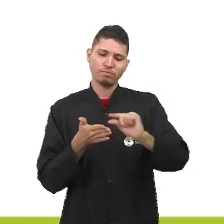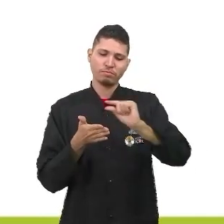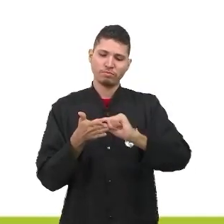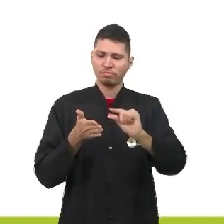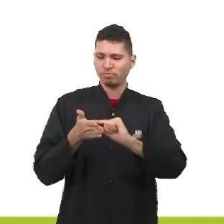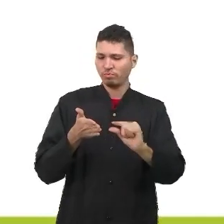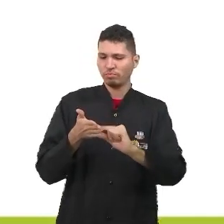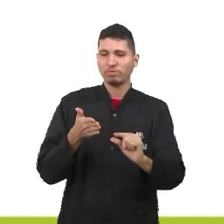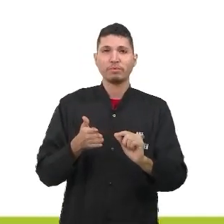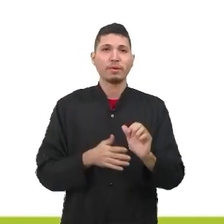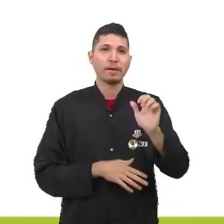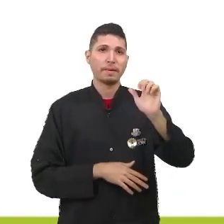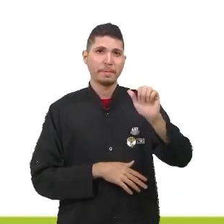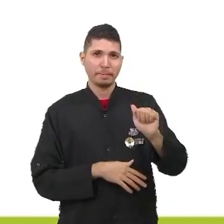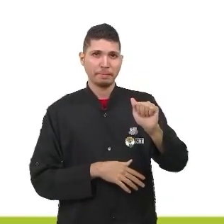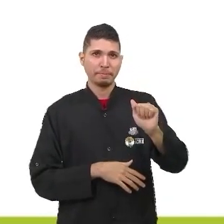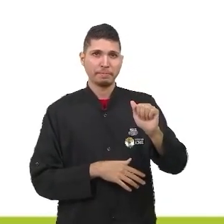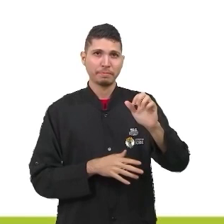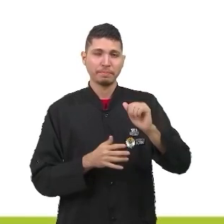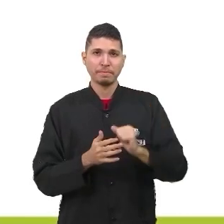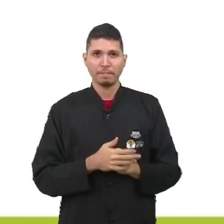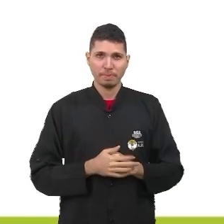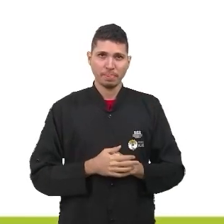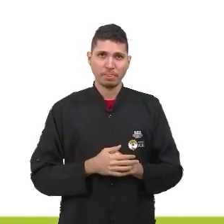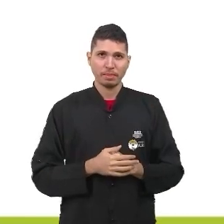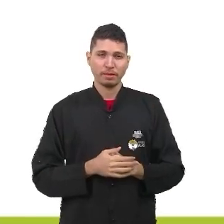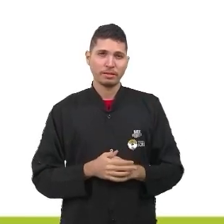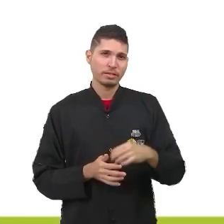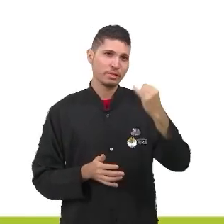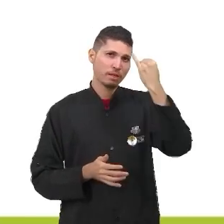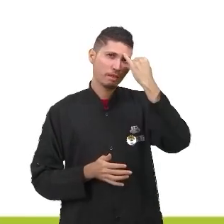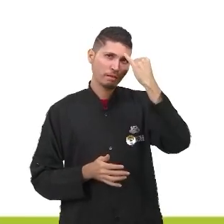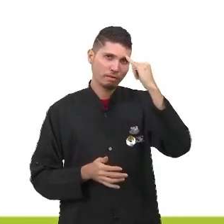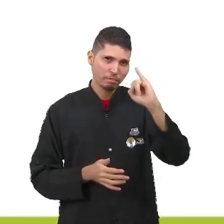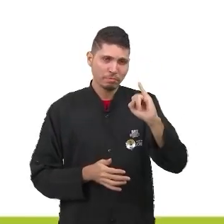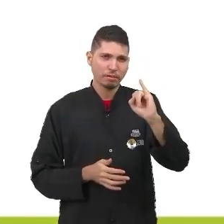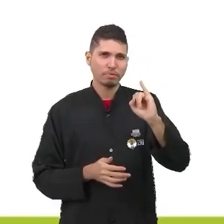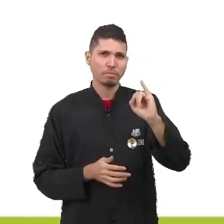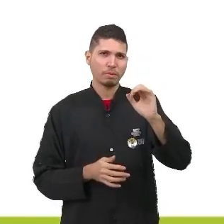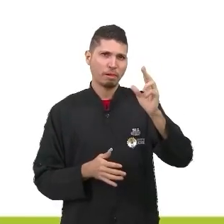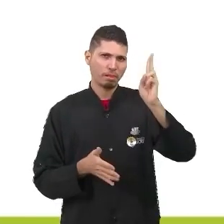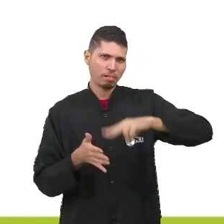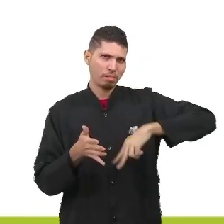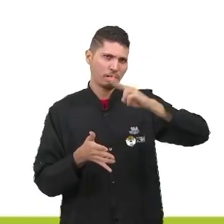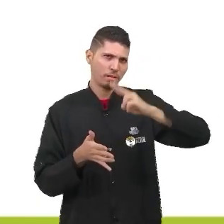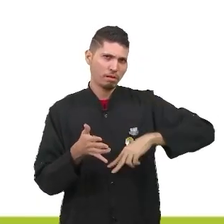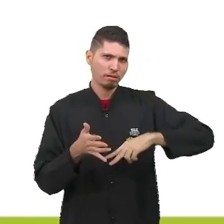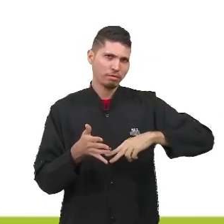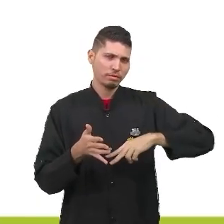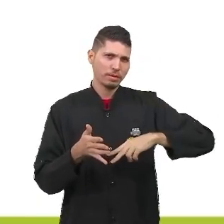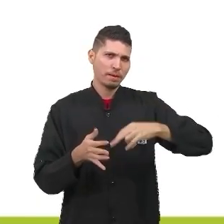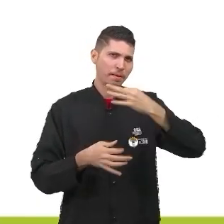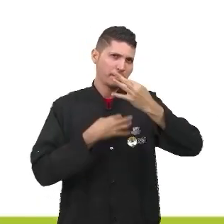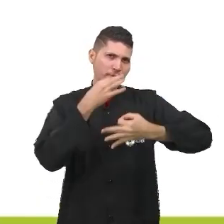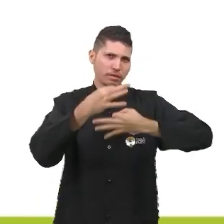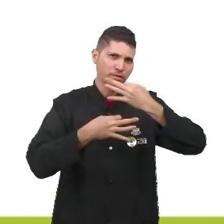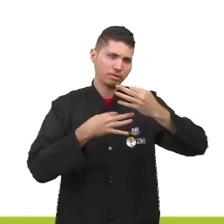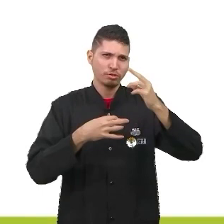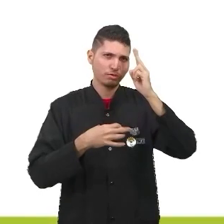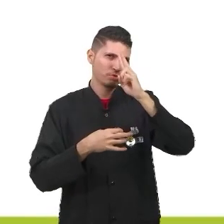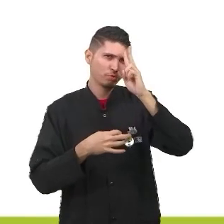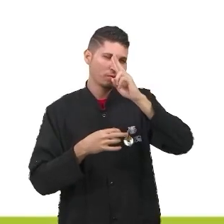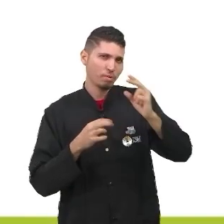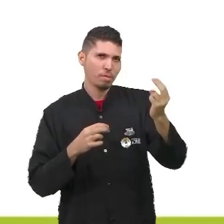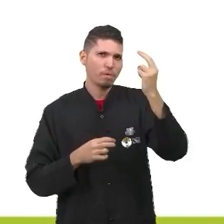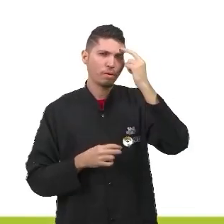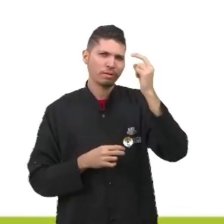constituem a. Direcionamentos possíveis para uma leitura crítica de dados históricos culturais? Será que